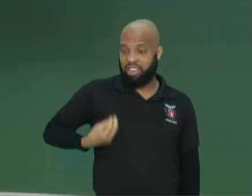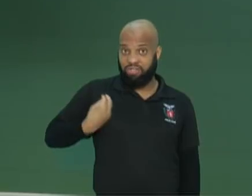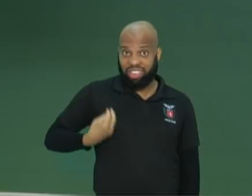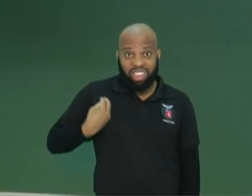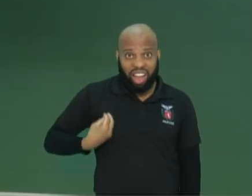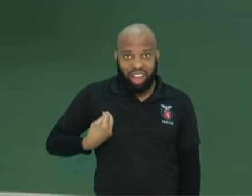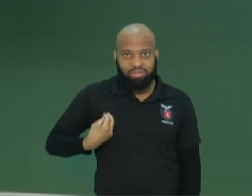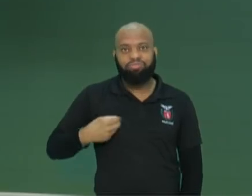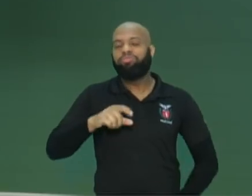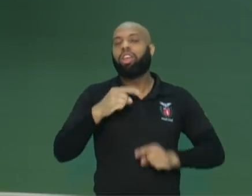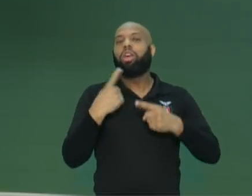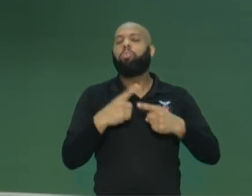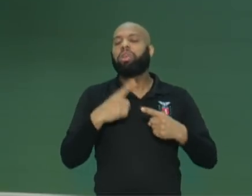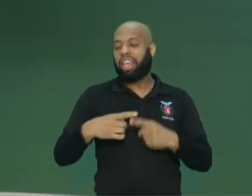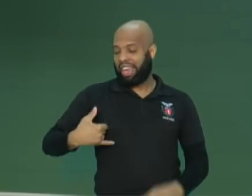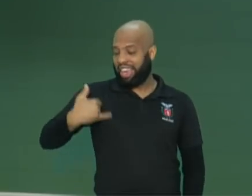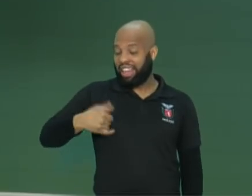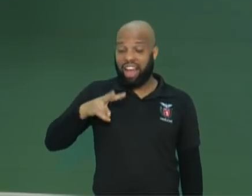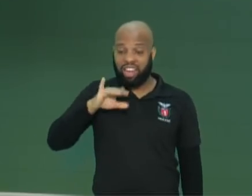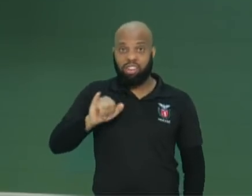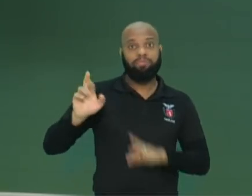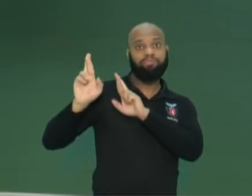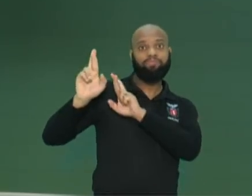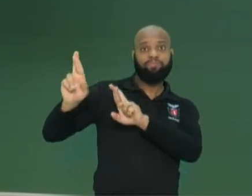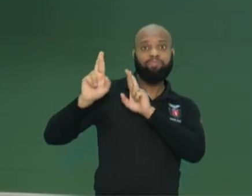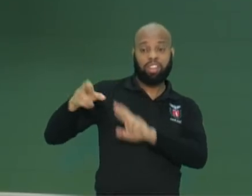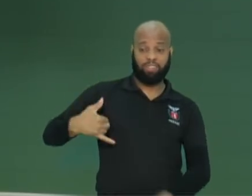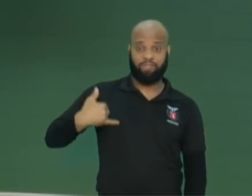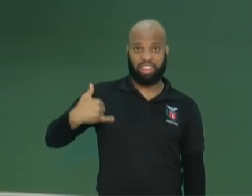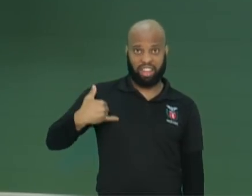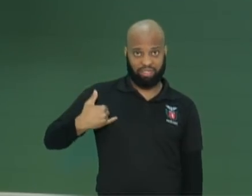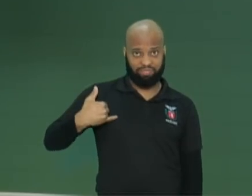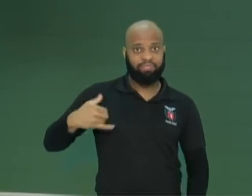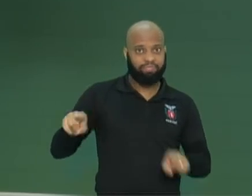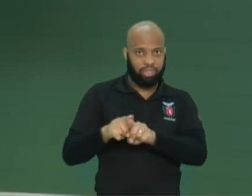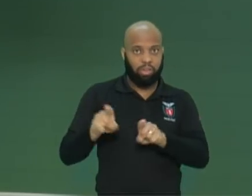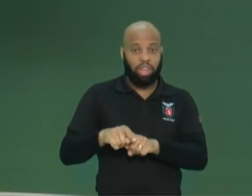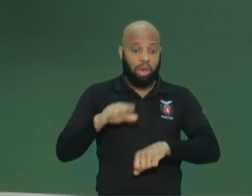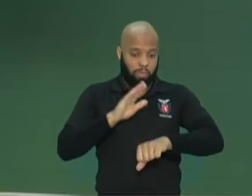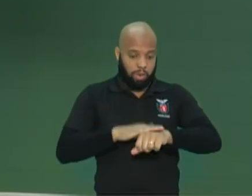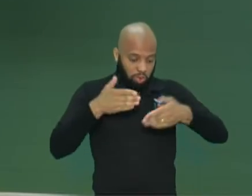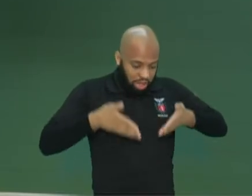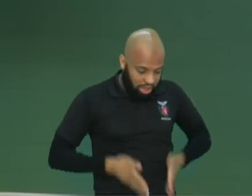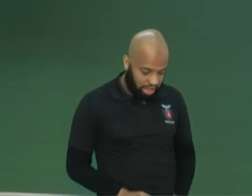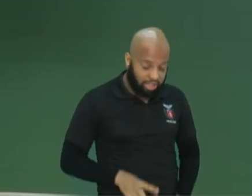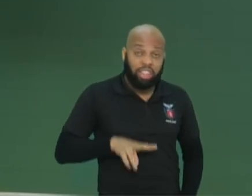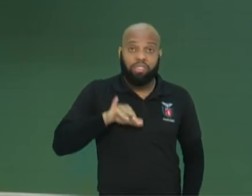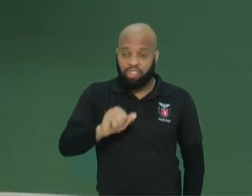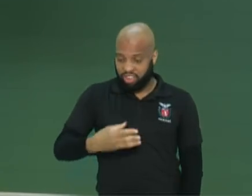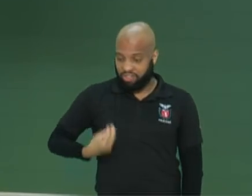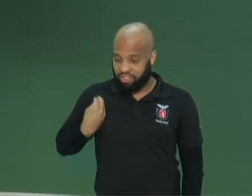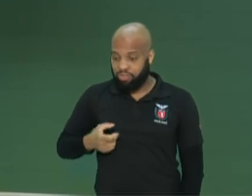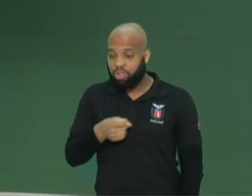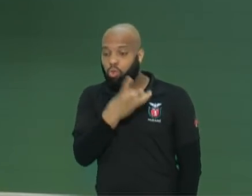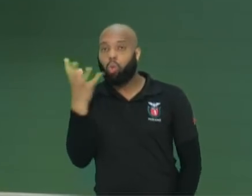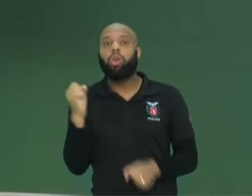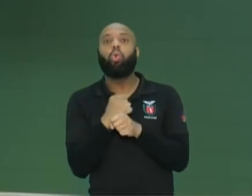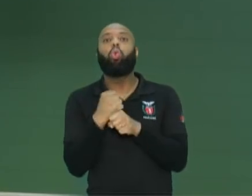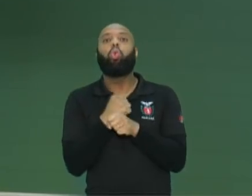vida reflete o quê? É uma esperança de vida ao nascer. Então, quando a pessoa